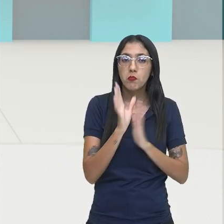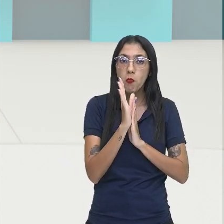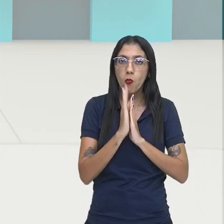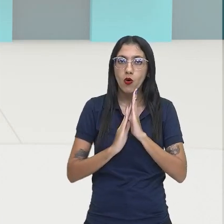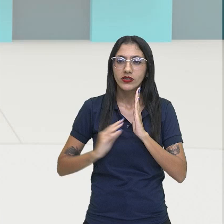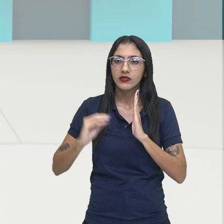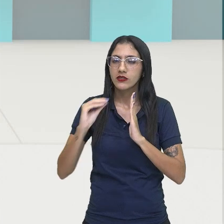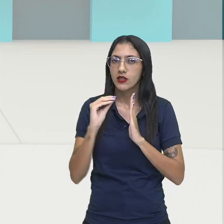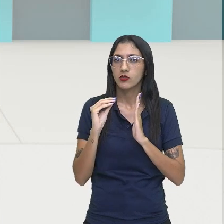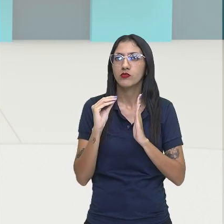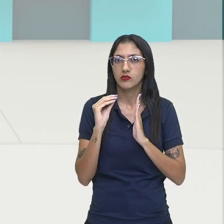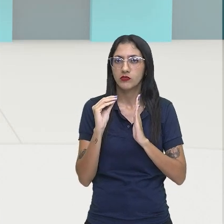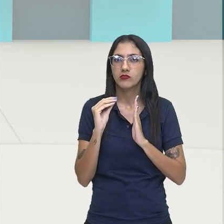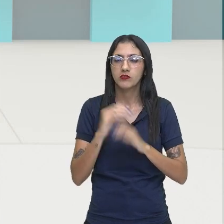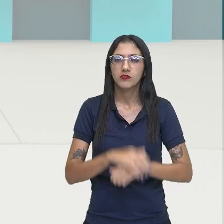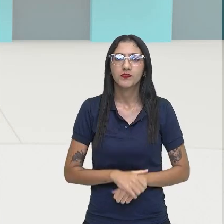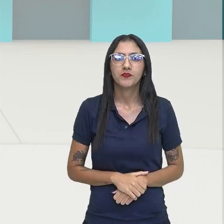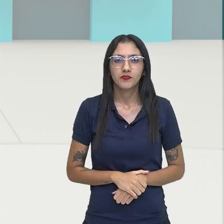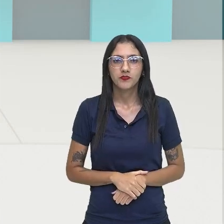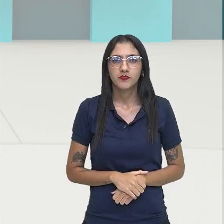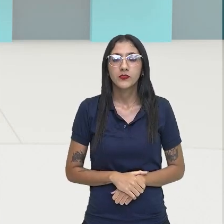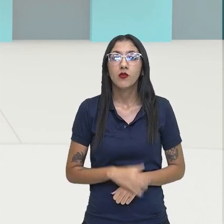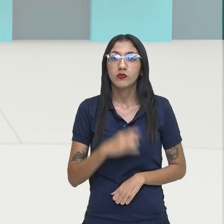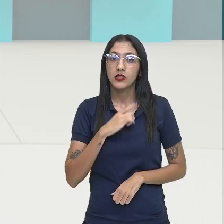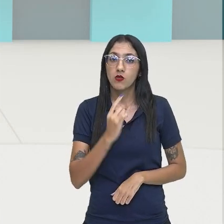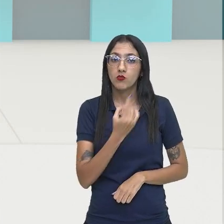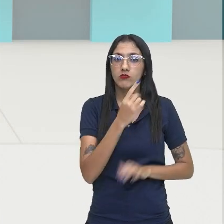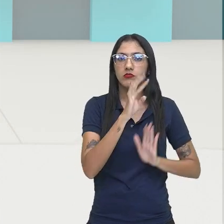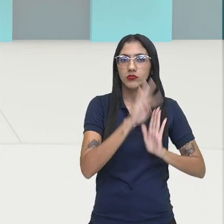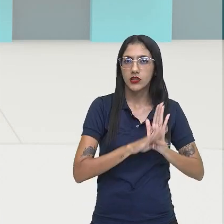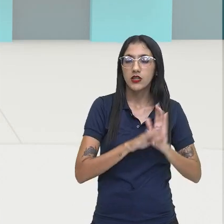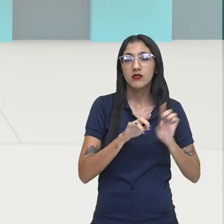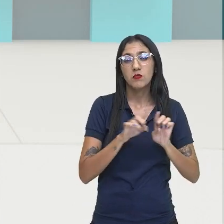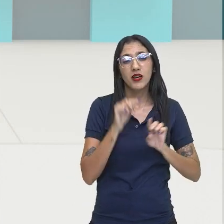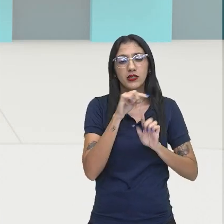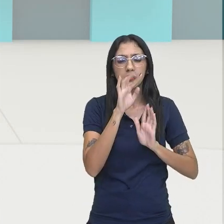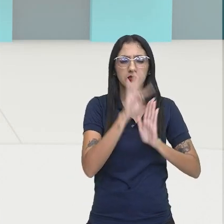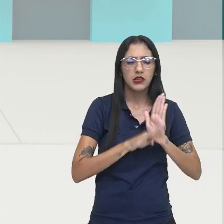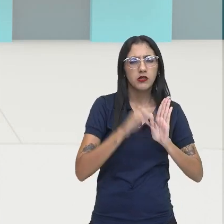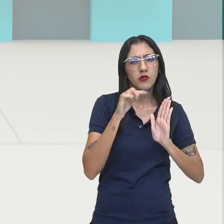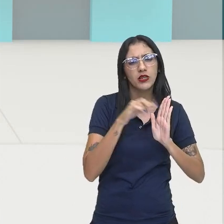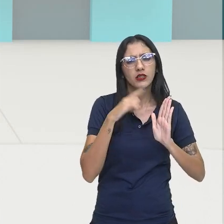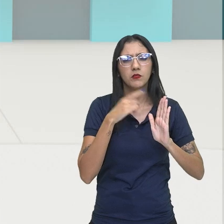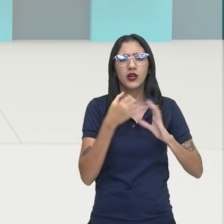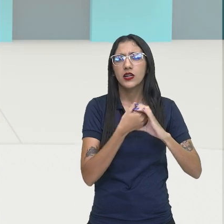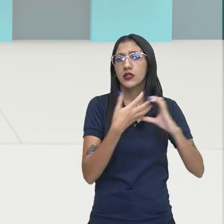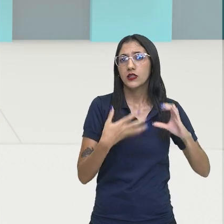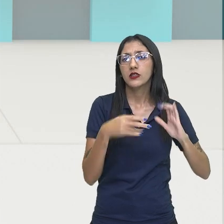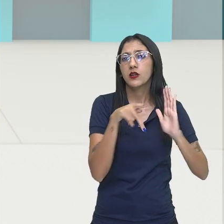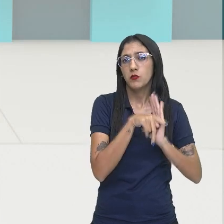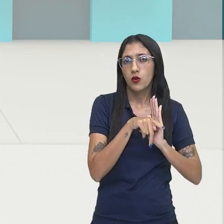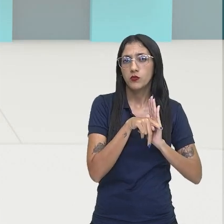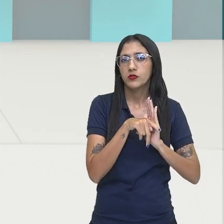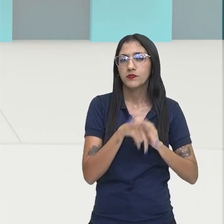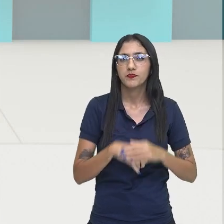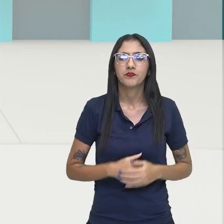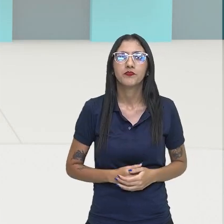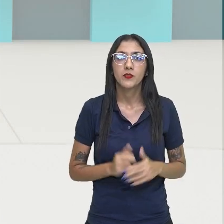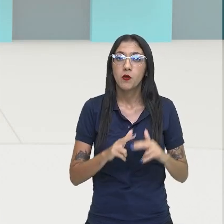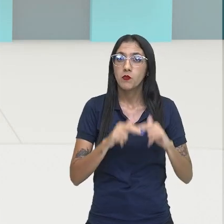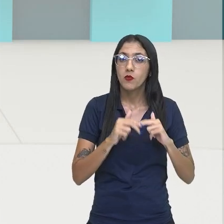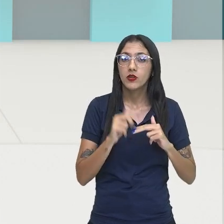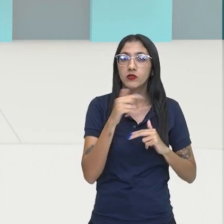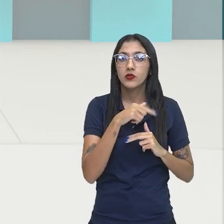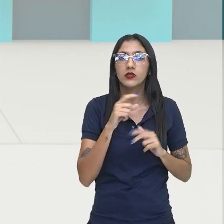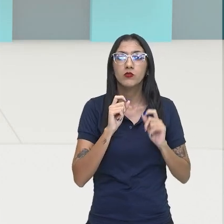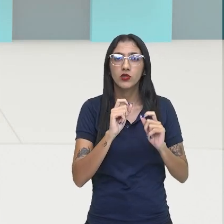modelos dentro do texto. Vai existir o texto, mas esse texto se caracteriza de uma forma. Por esse motivo, nós